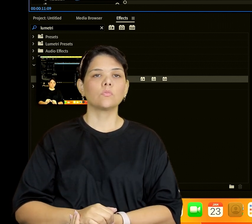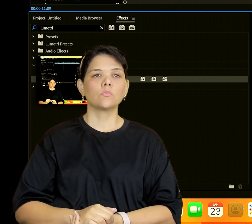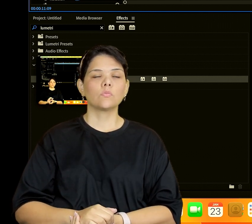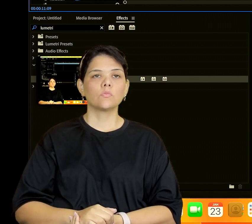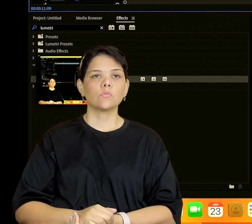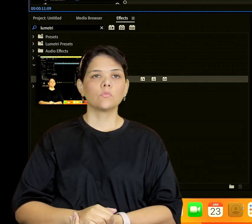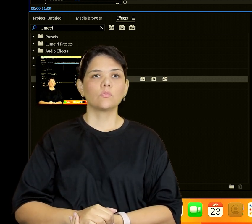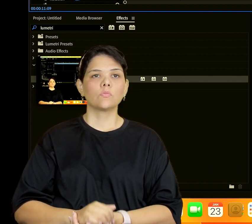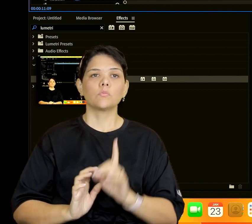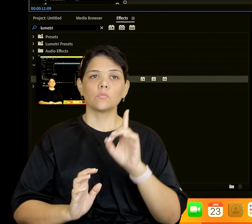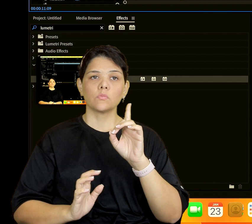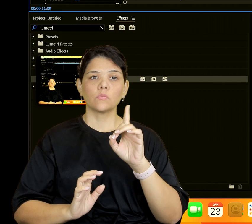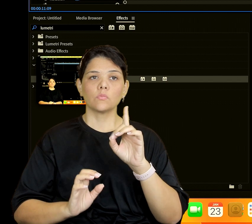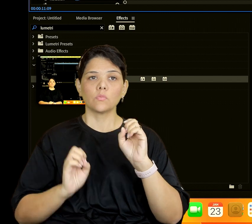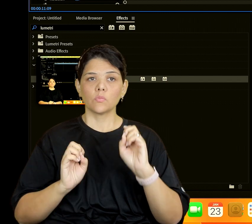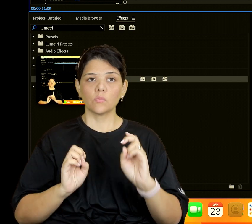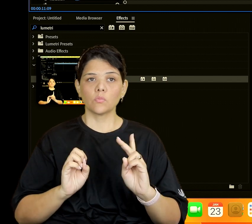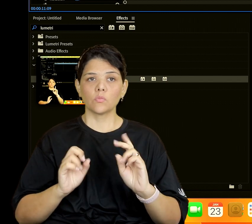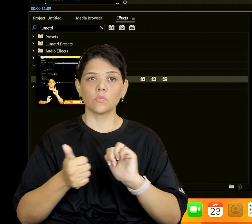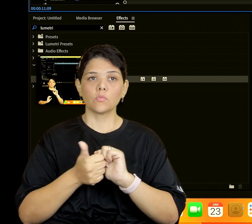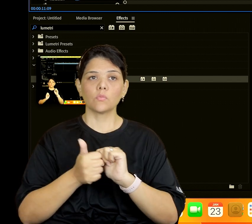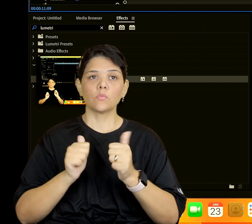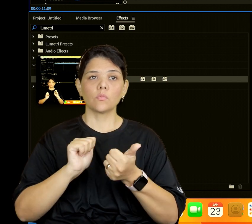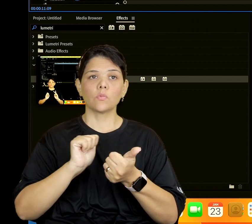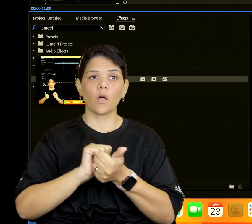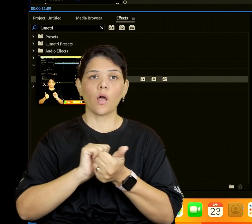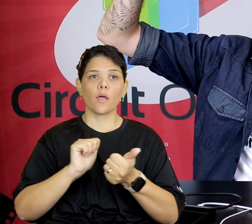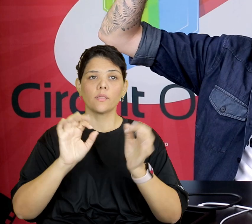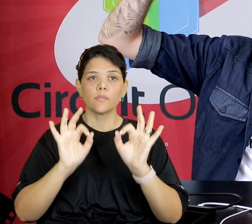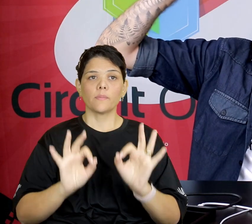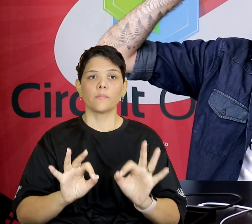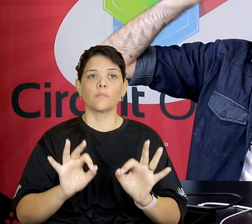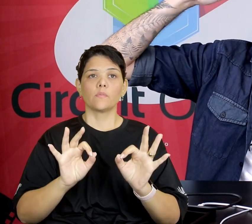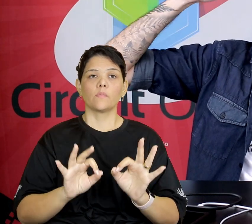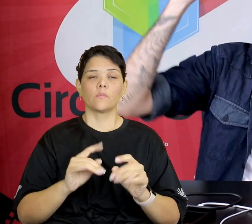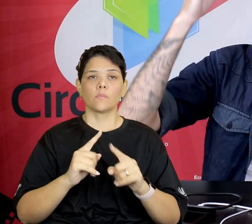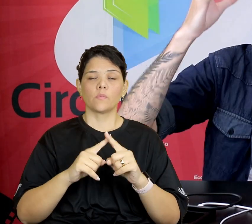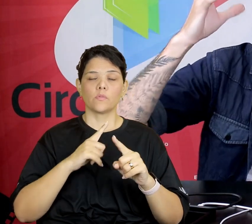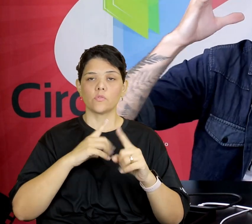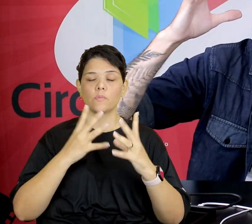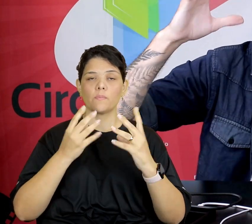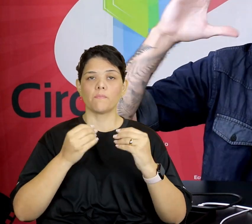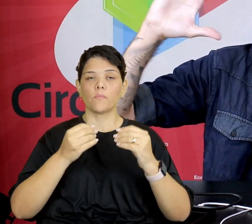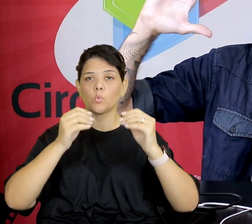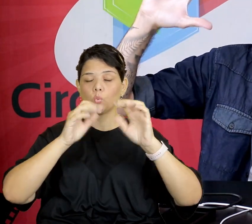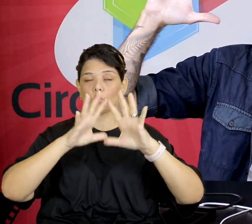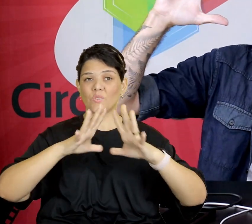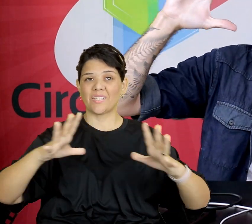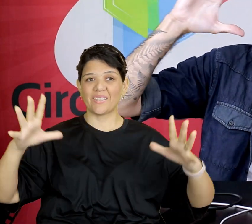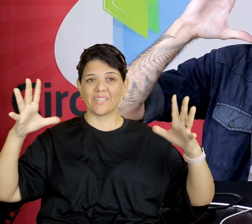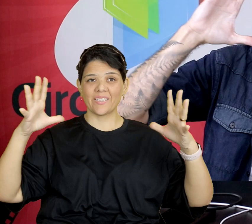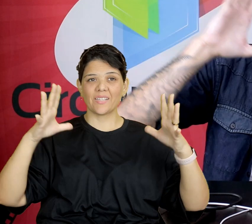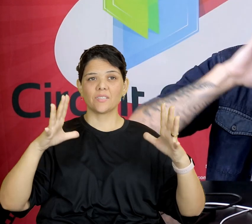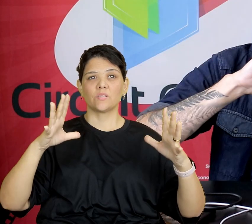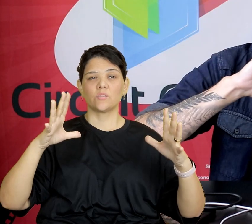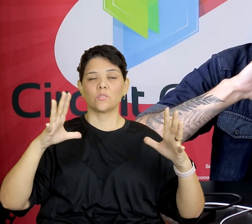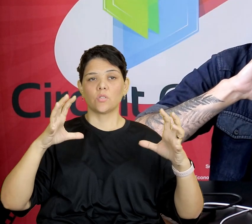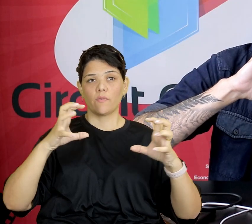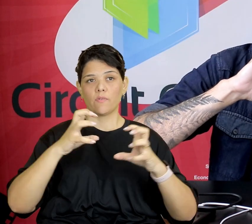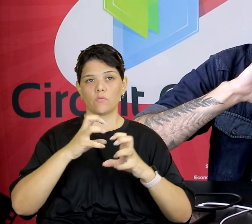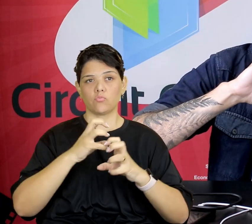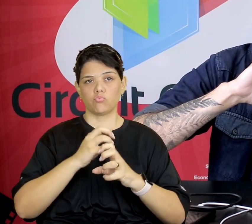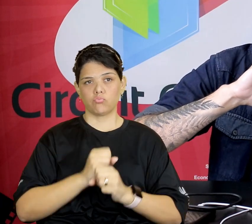Certo? Encaixou. Lembrando que você pegou um arquivo com muitos pixels, com muita quantidade de informação, e você apertou ele